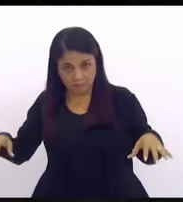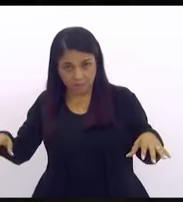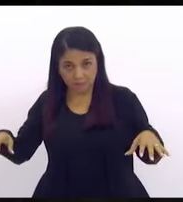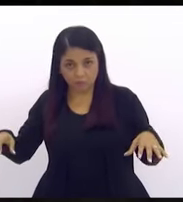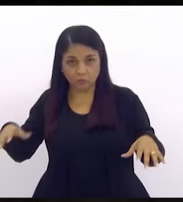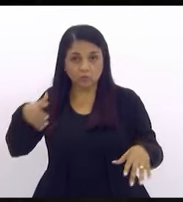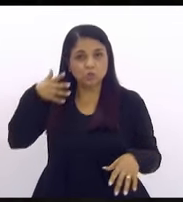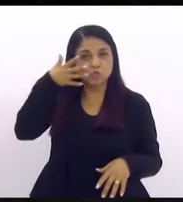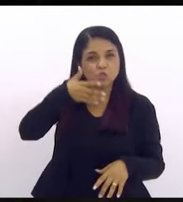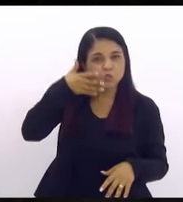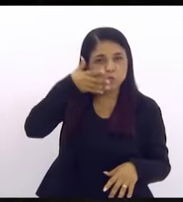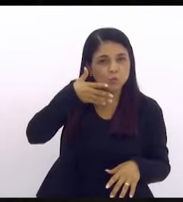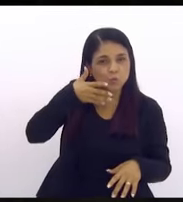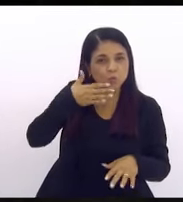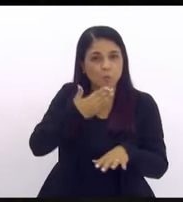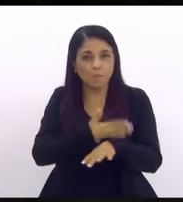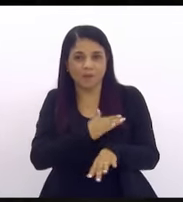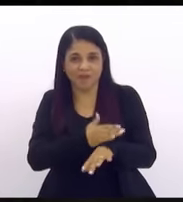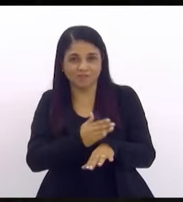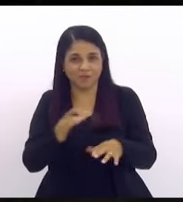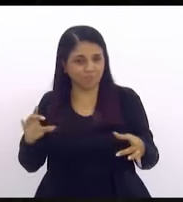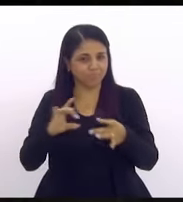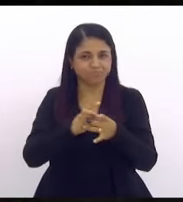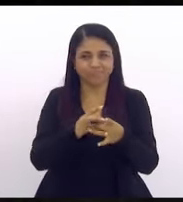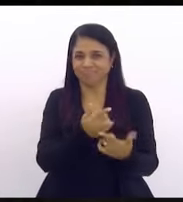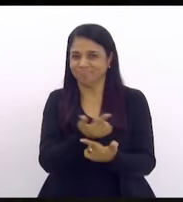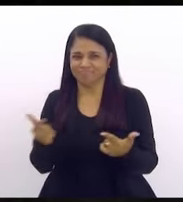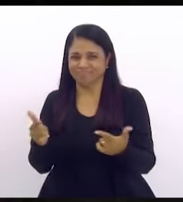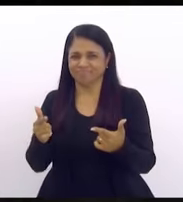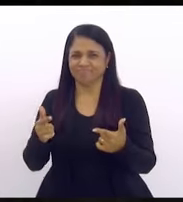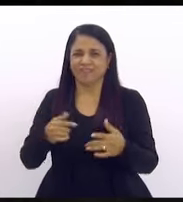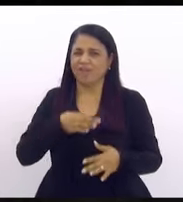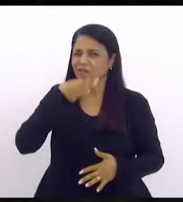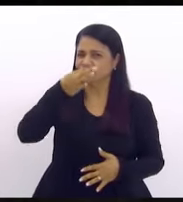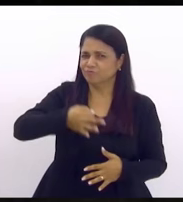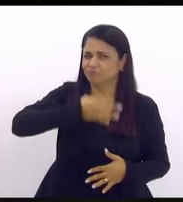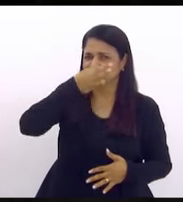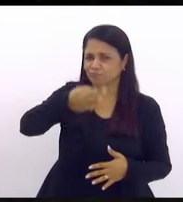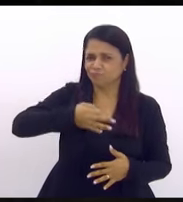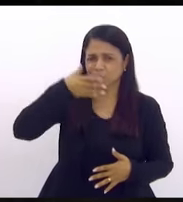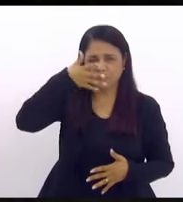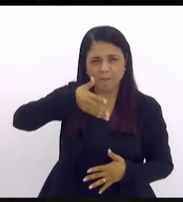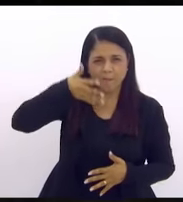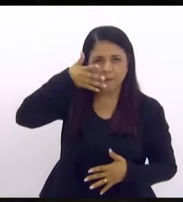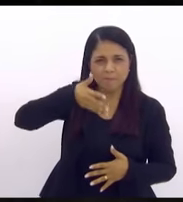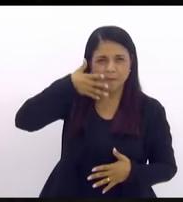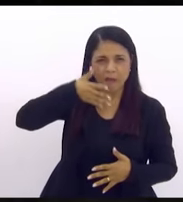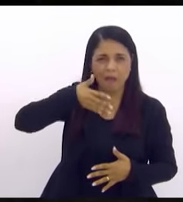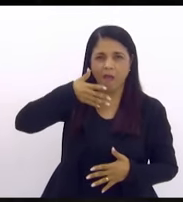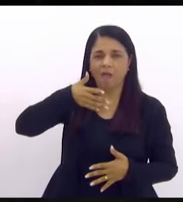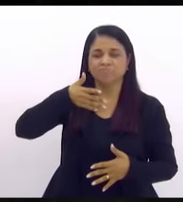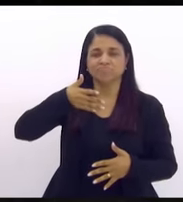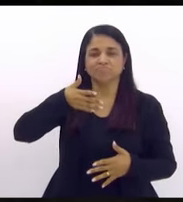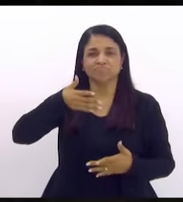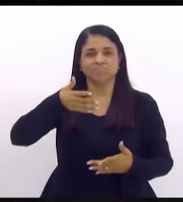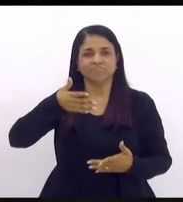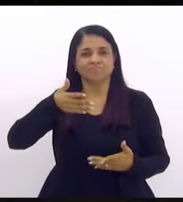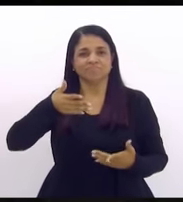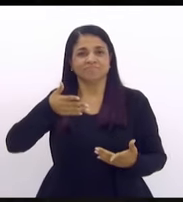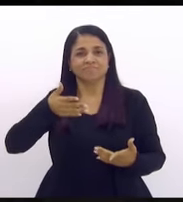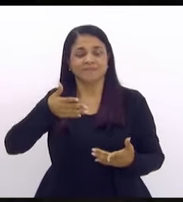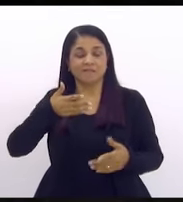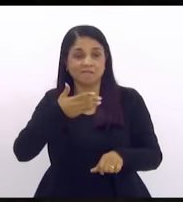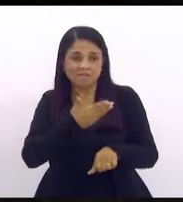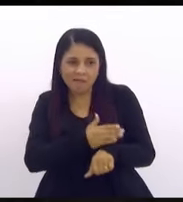prática então Enquanto tem um curso radical e é intransigente a prática não